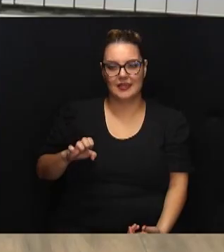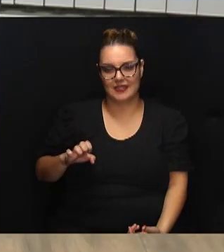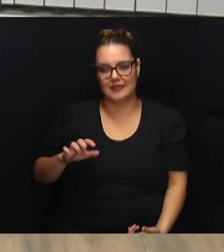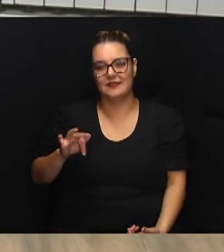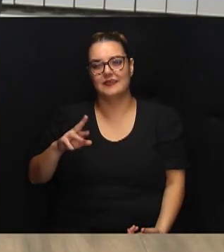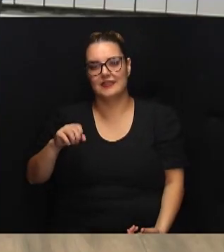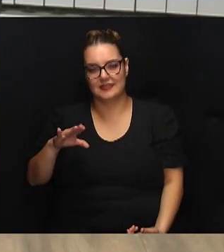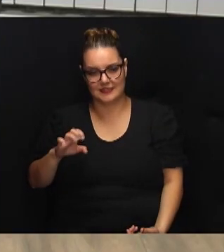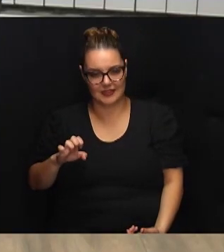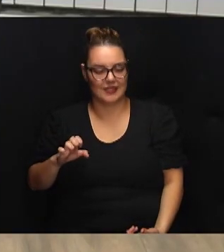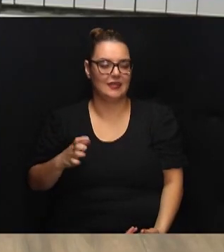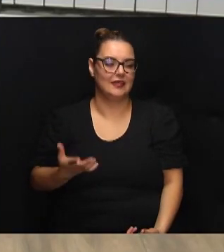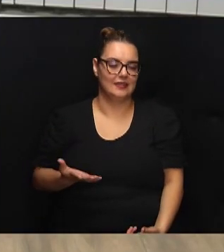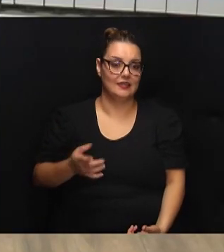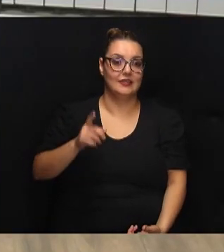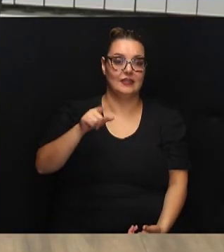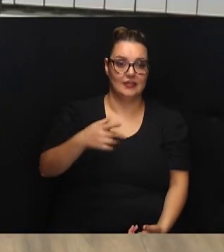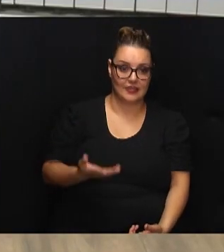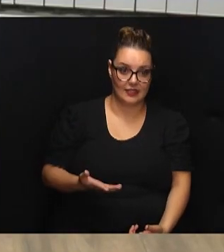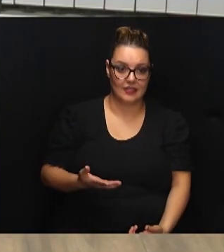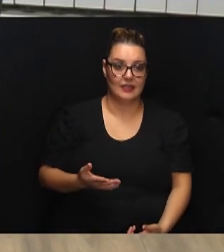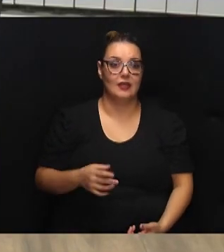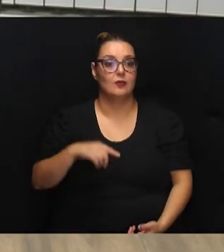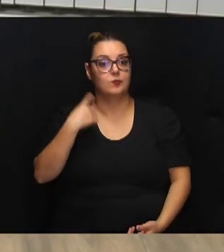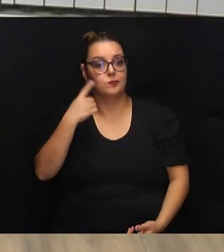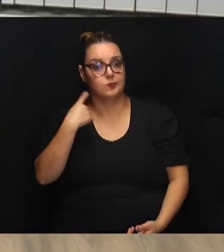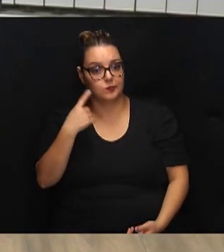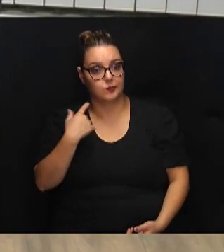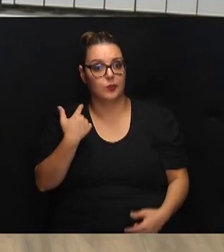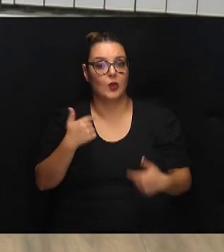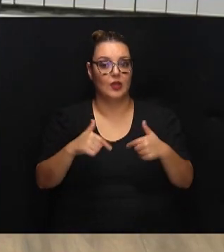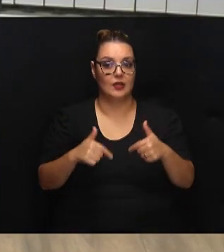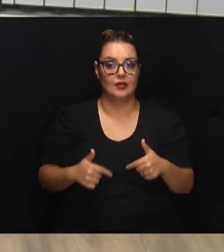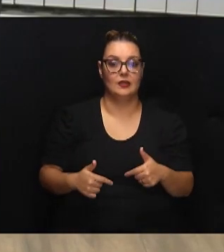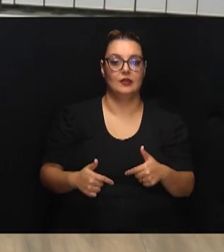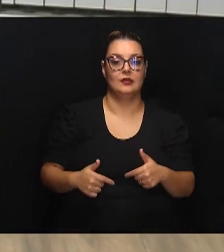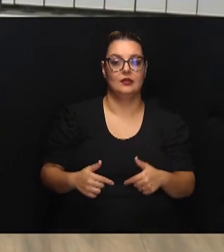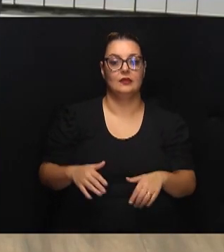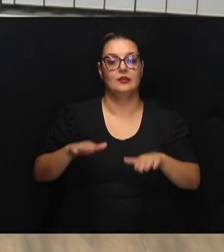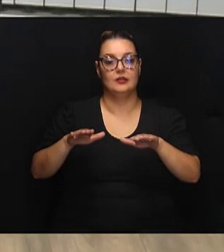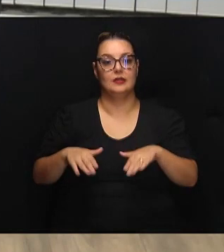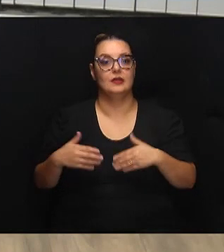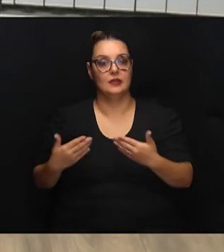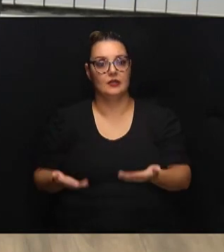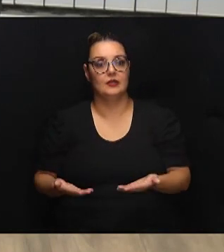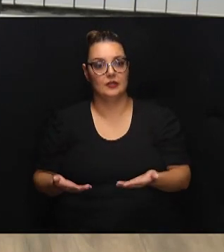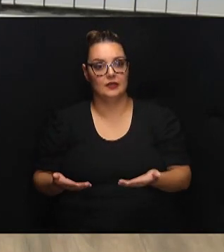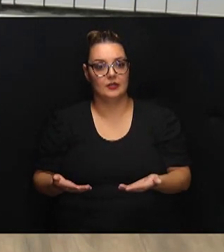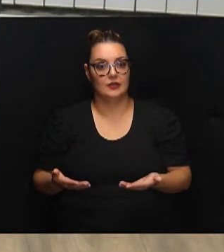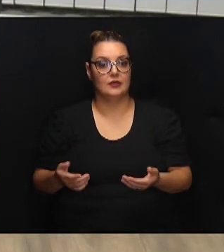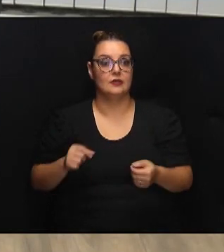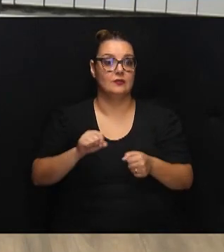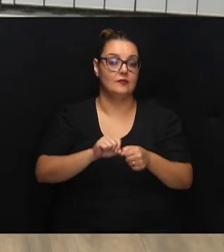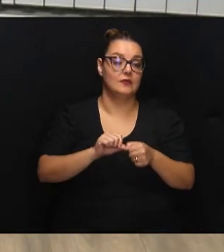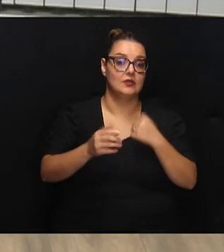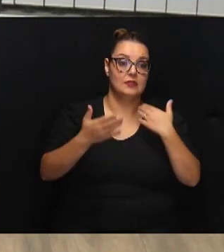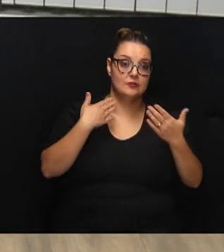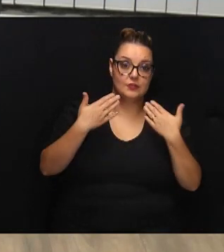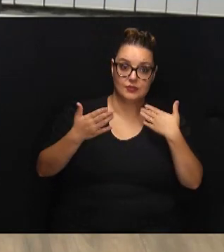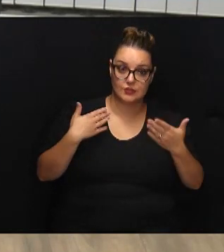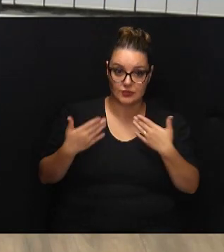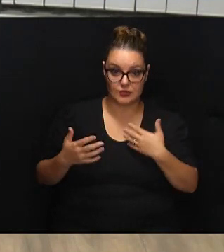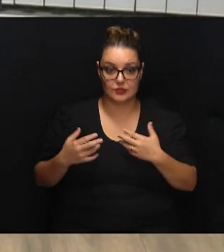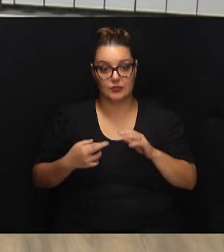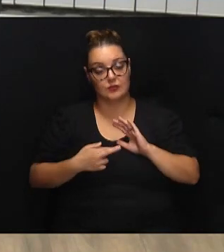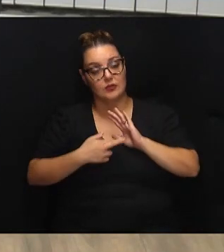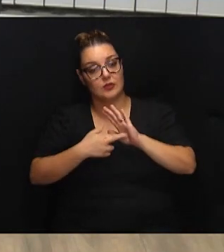Franciele Gurgel, ela que é advogada trabalhista, né, e está aqui para a gente fazer esse bate-papo